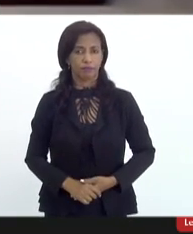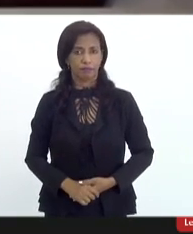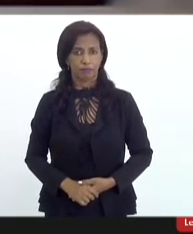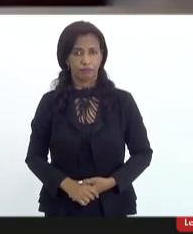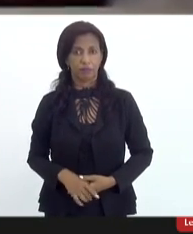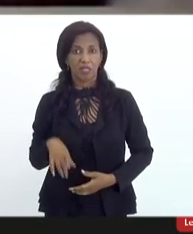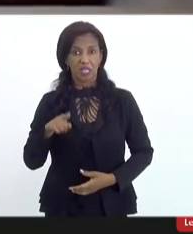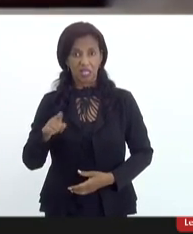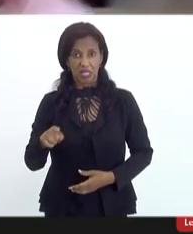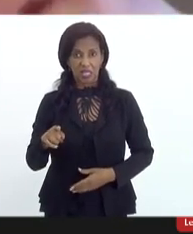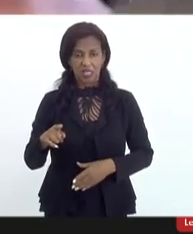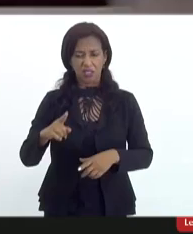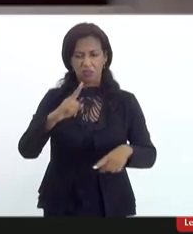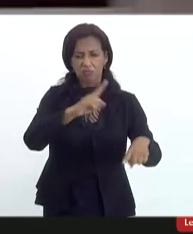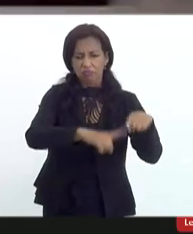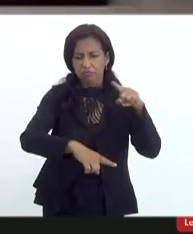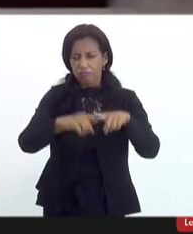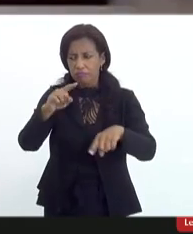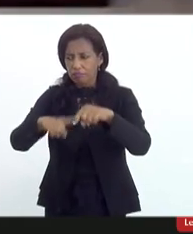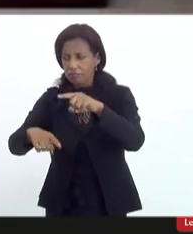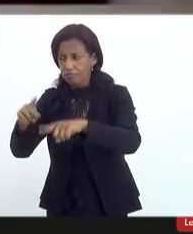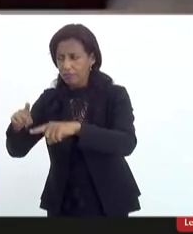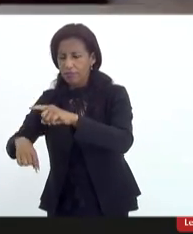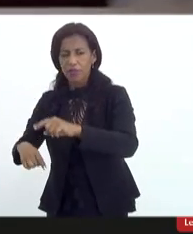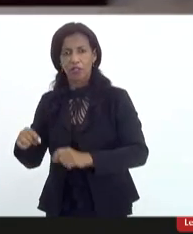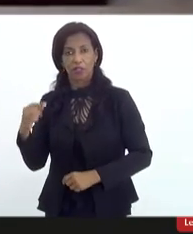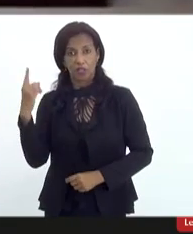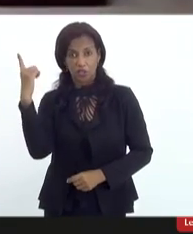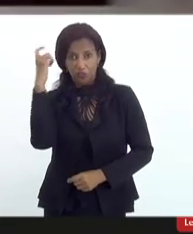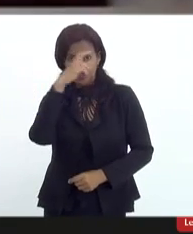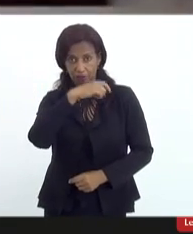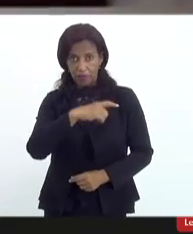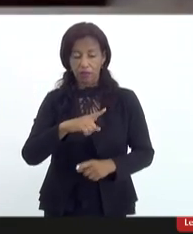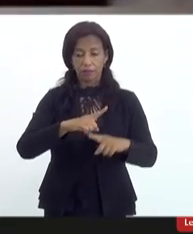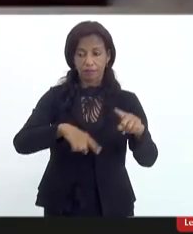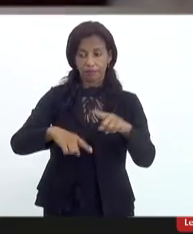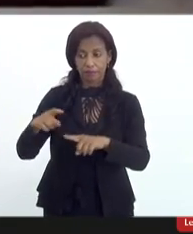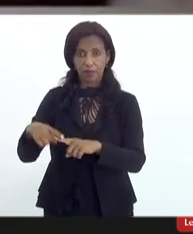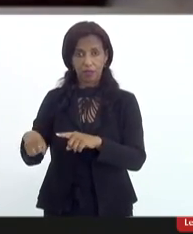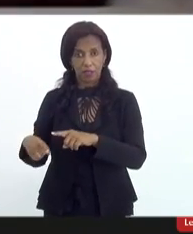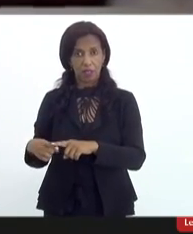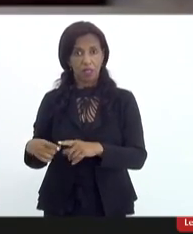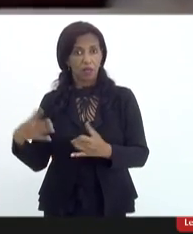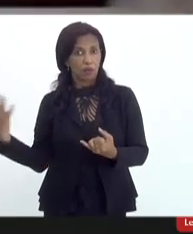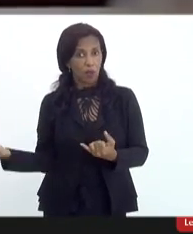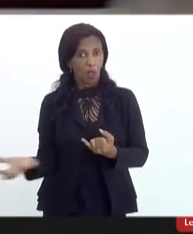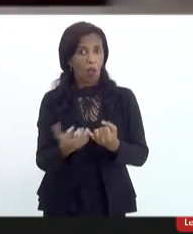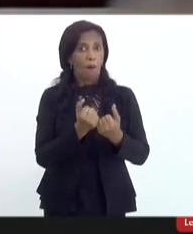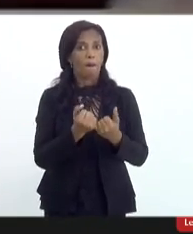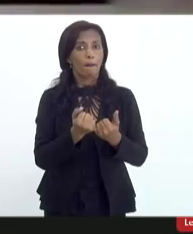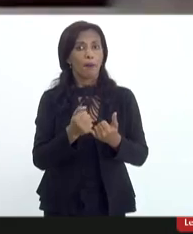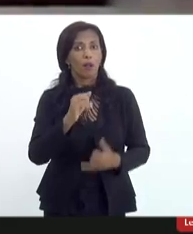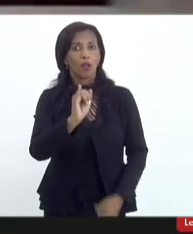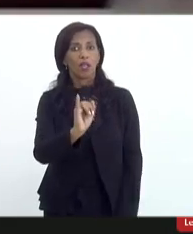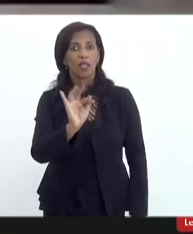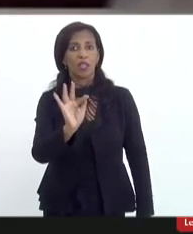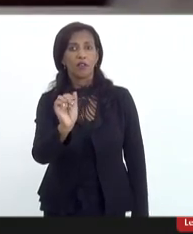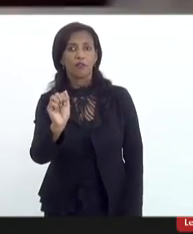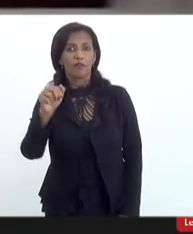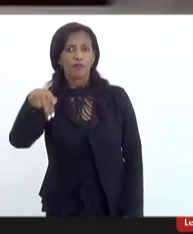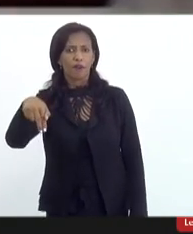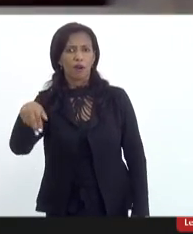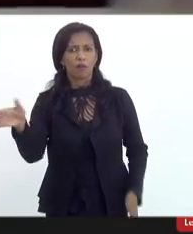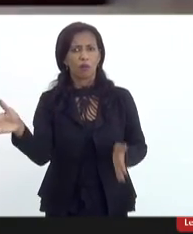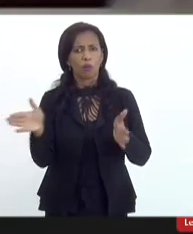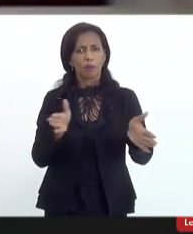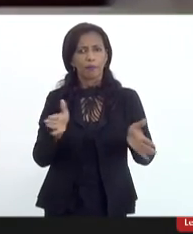essa coleção, né, dramática coleção, que foi tombada pelo IPHAN, foi durante largo